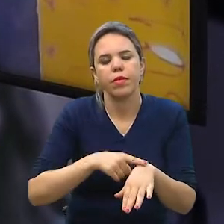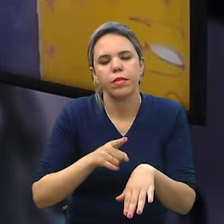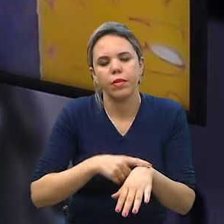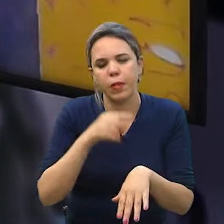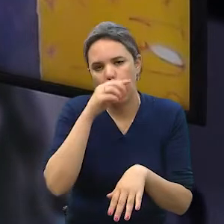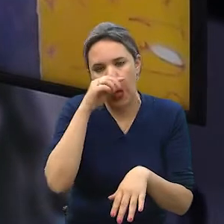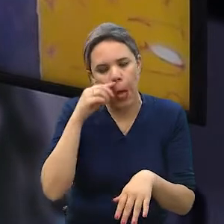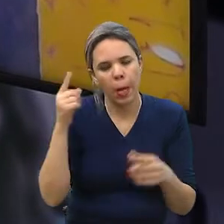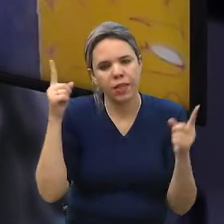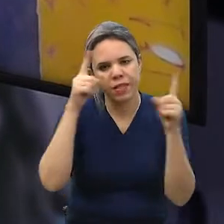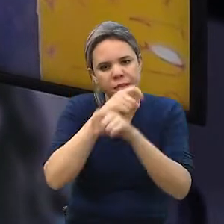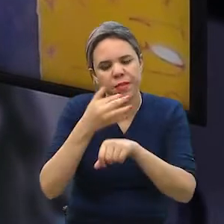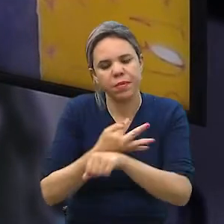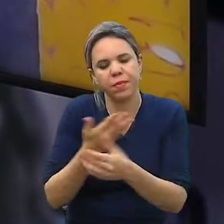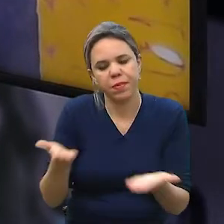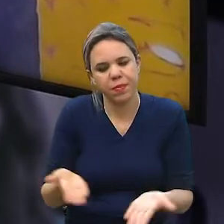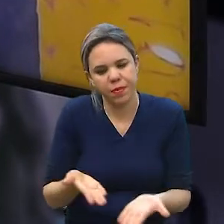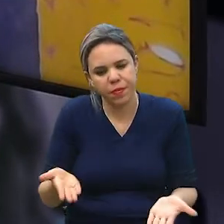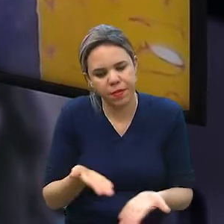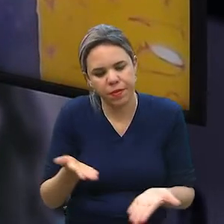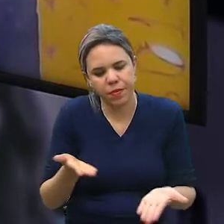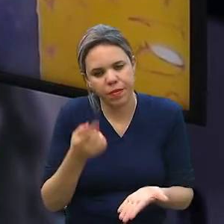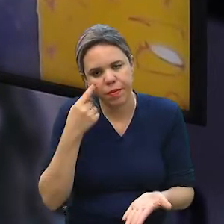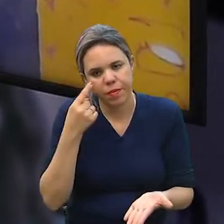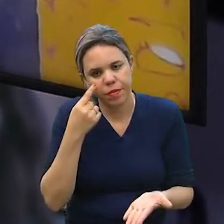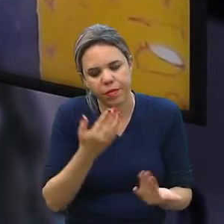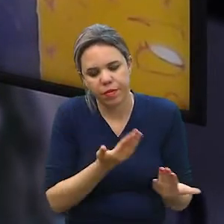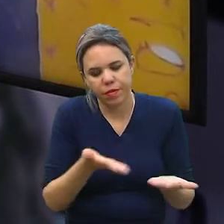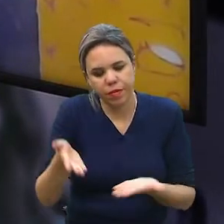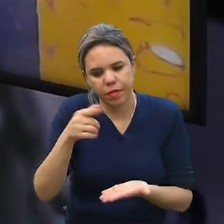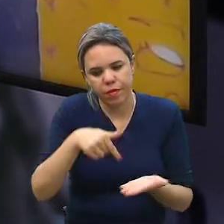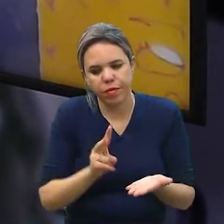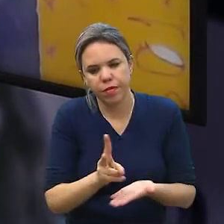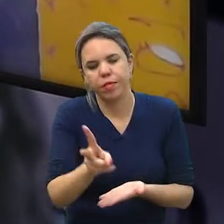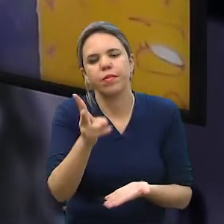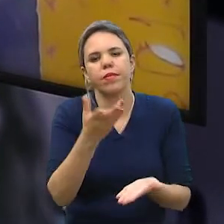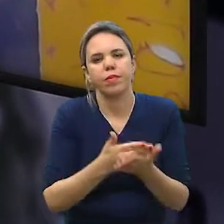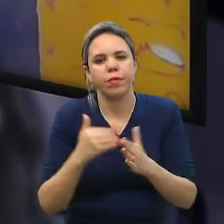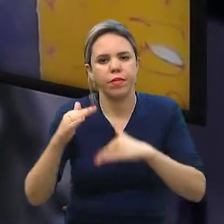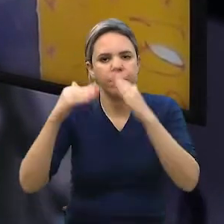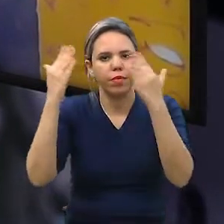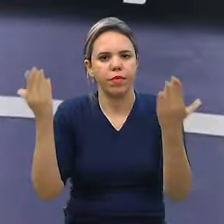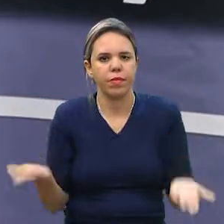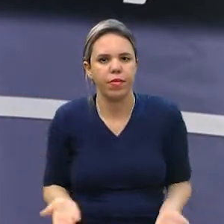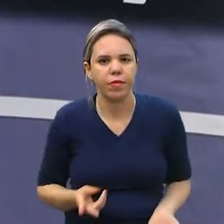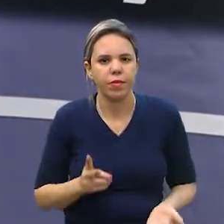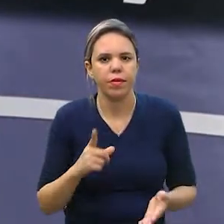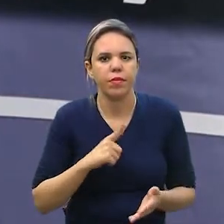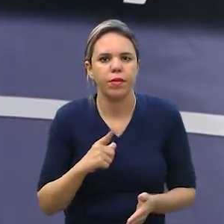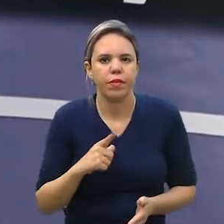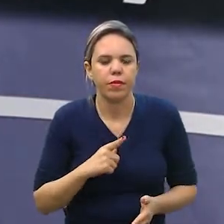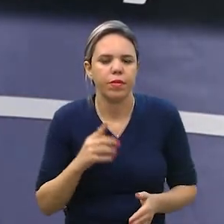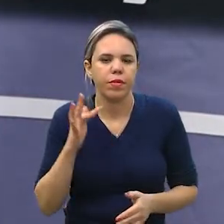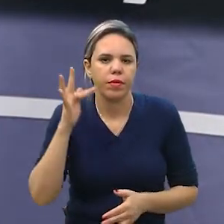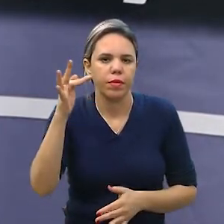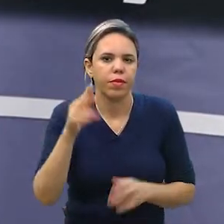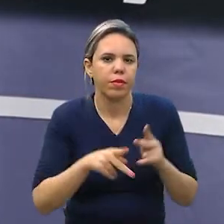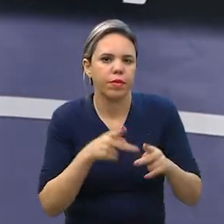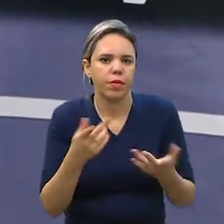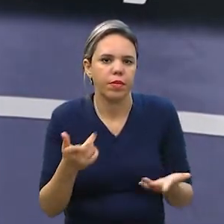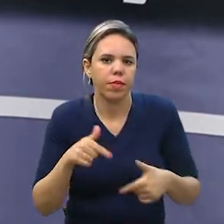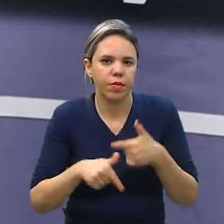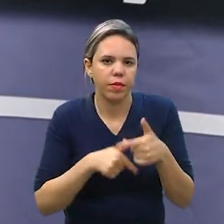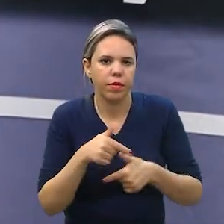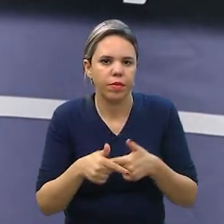momento tão crucial como esse, tendo em vista que esses jovens vão continuar se desenvolvendo e vão ser as futuras gerações que